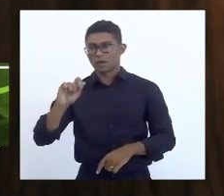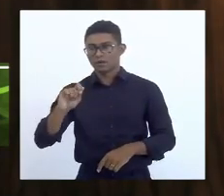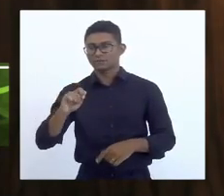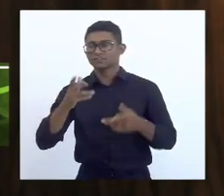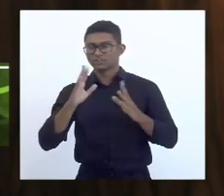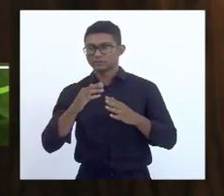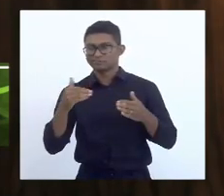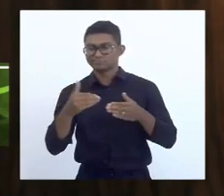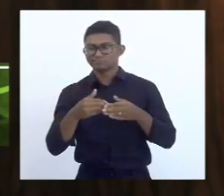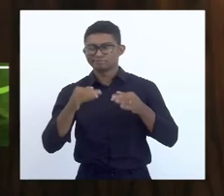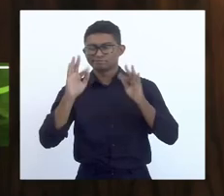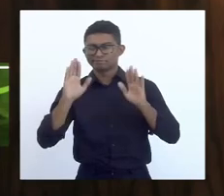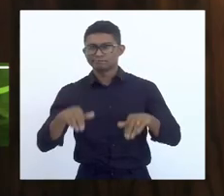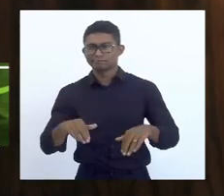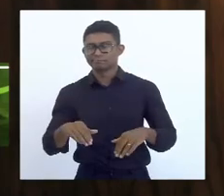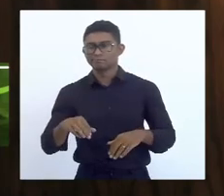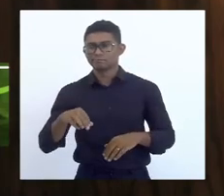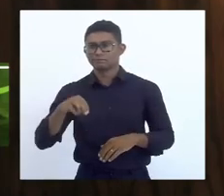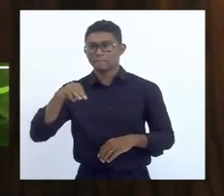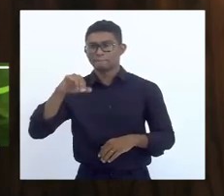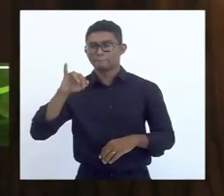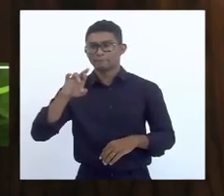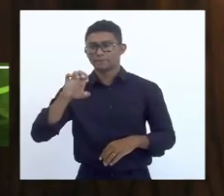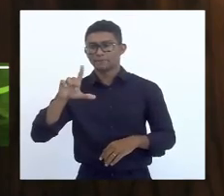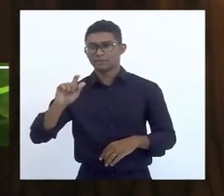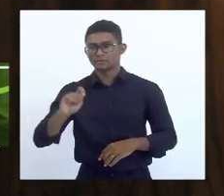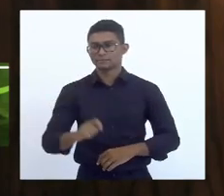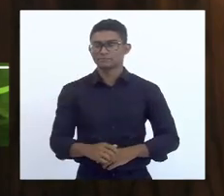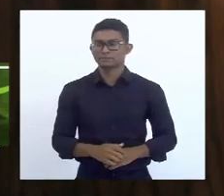É Manuela Mirella.